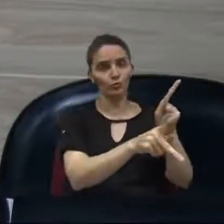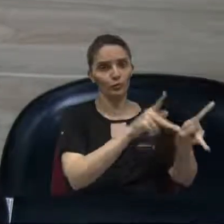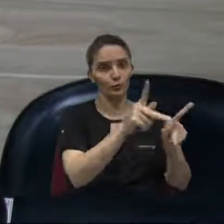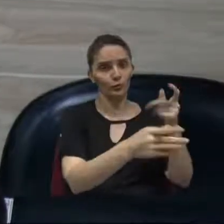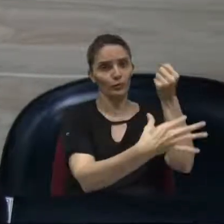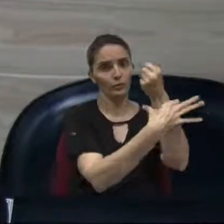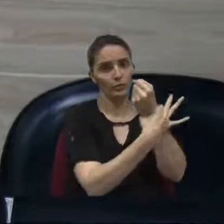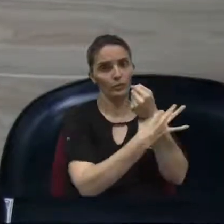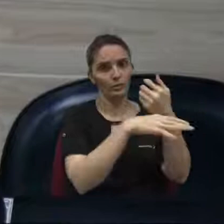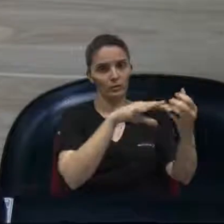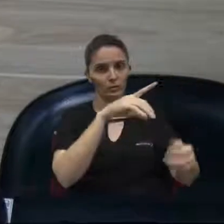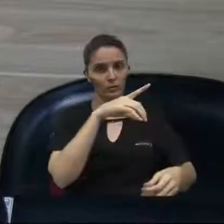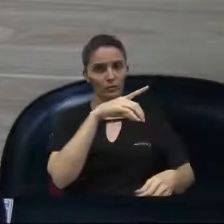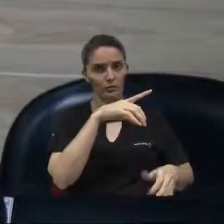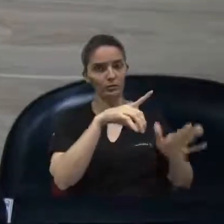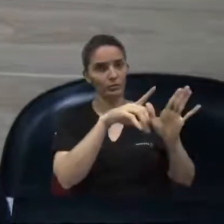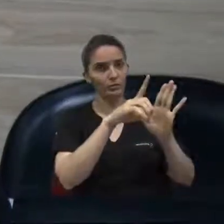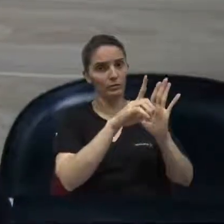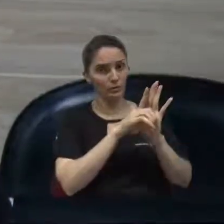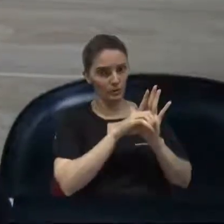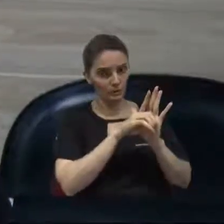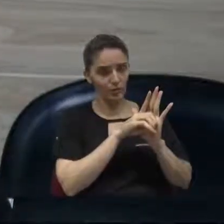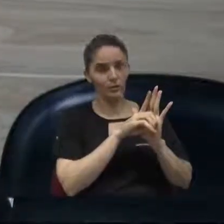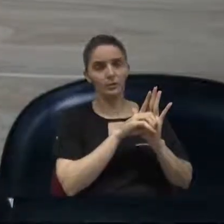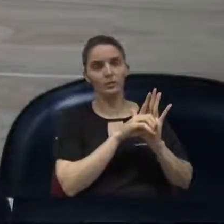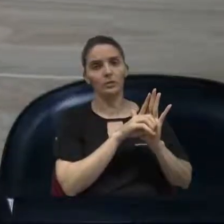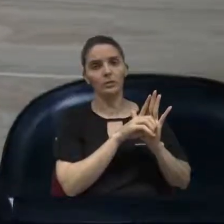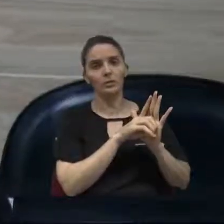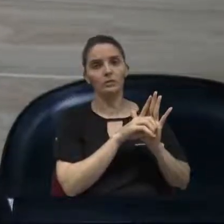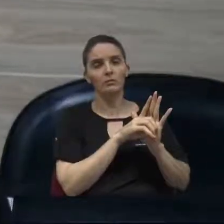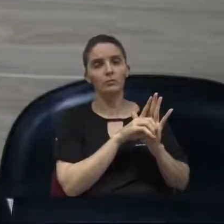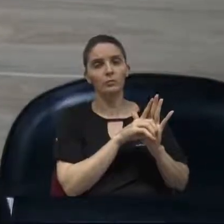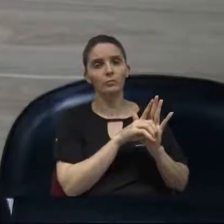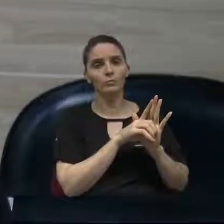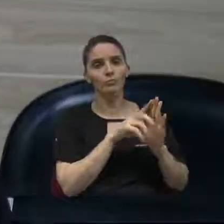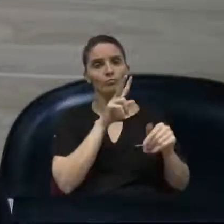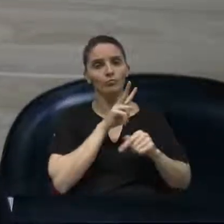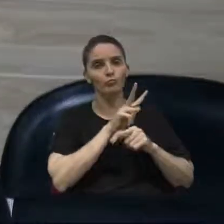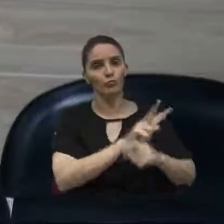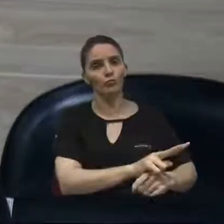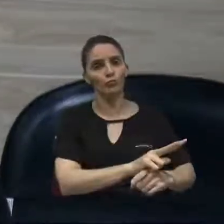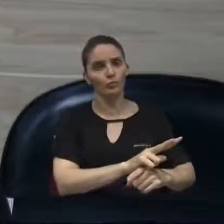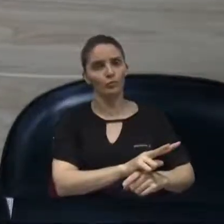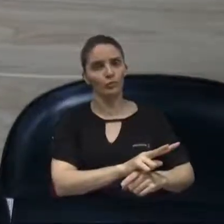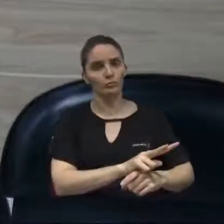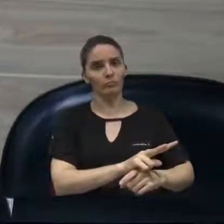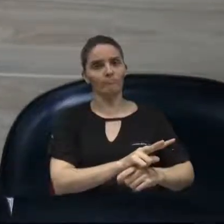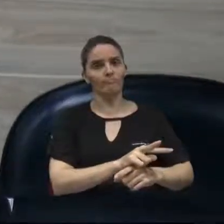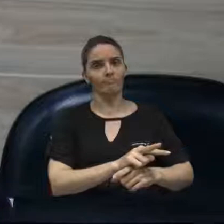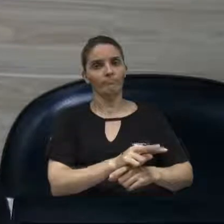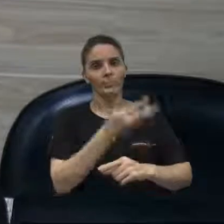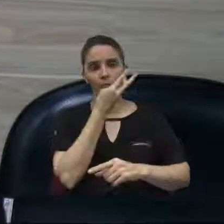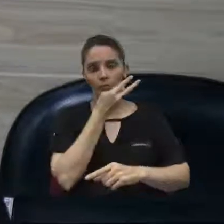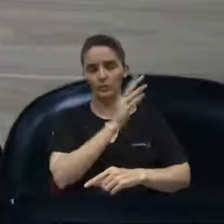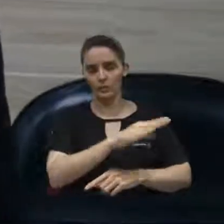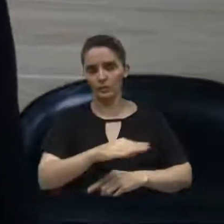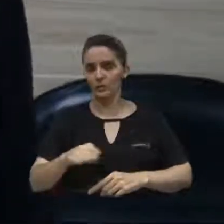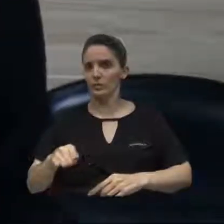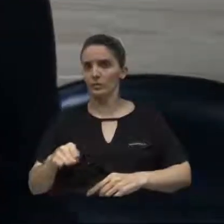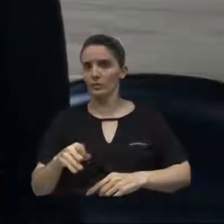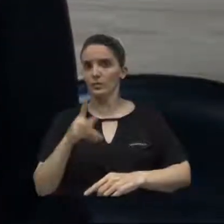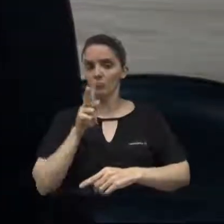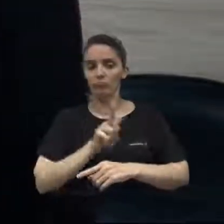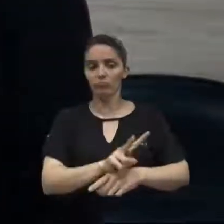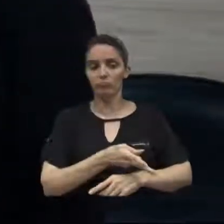garantindo o direito que reza de cuidar das crianças. E eu chamo